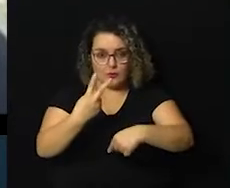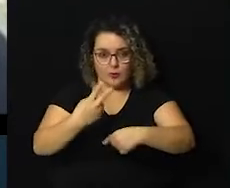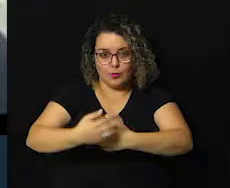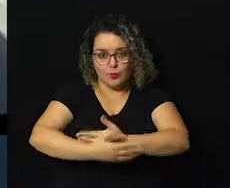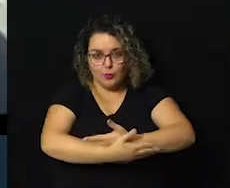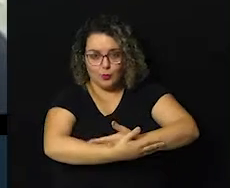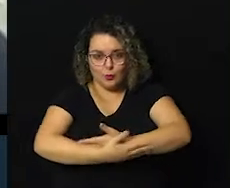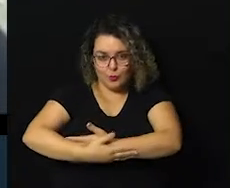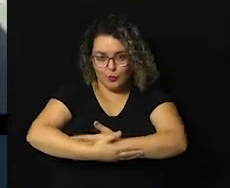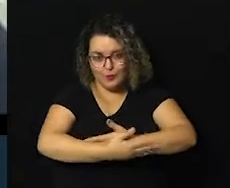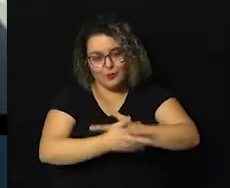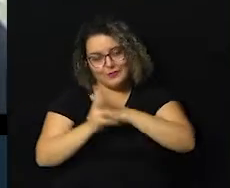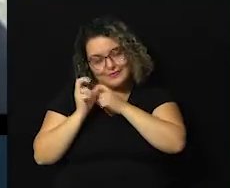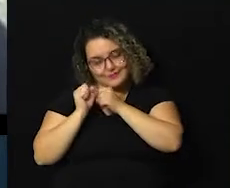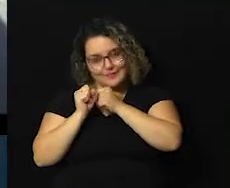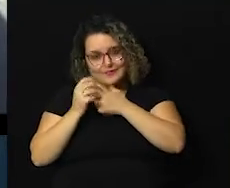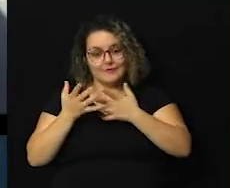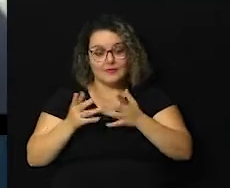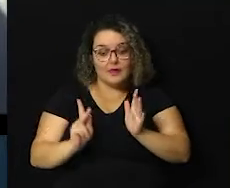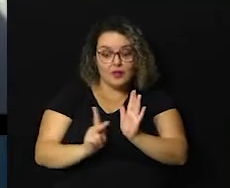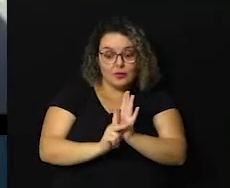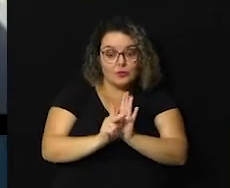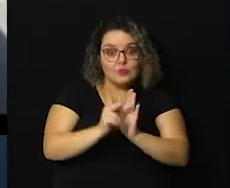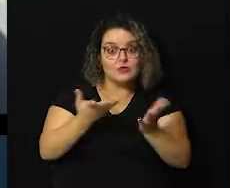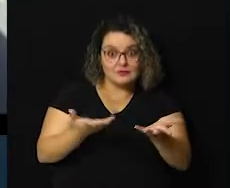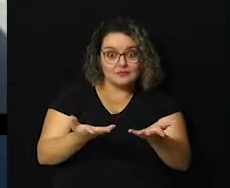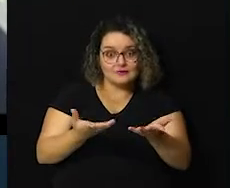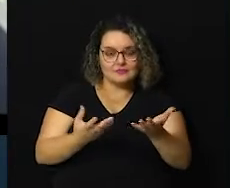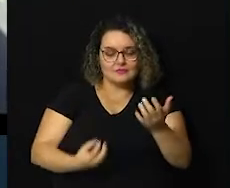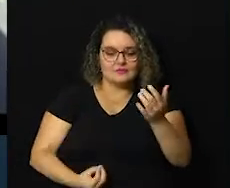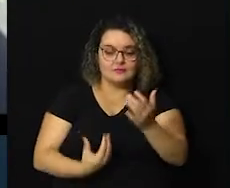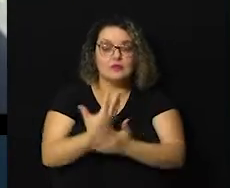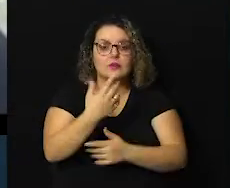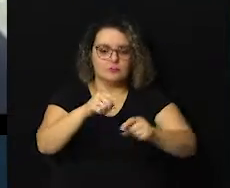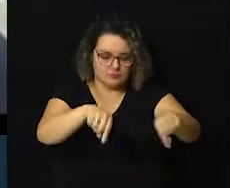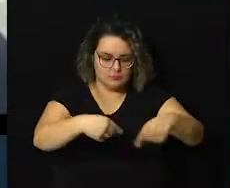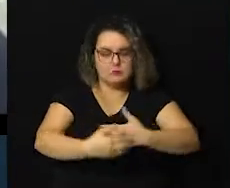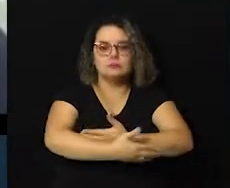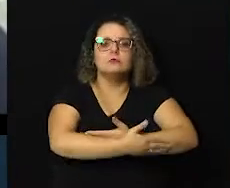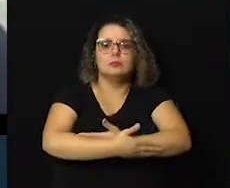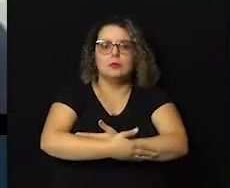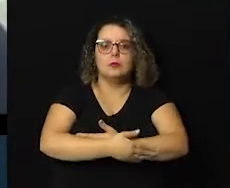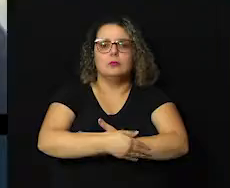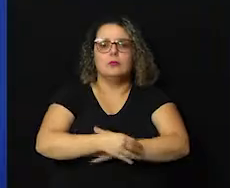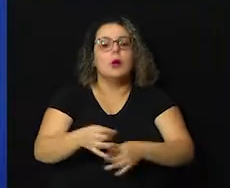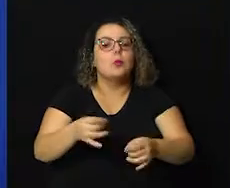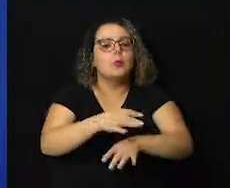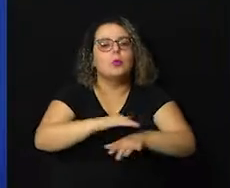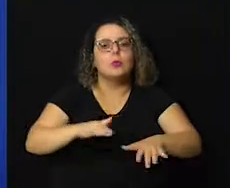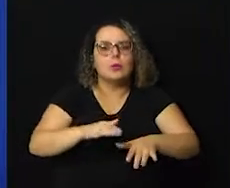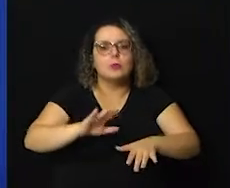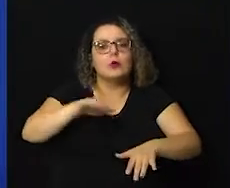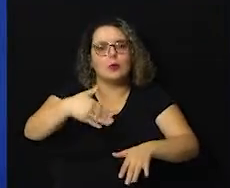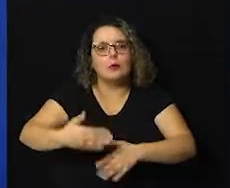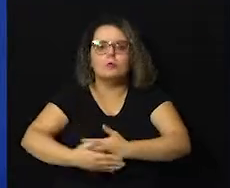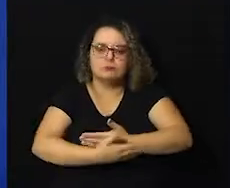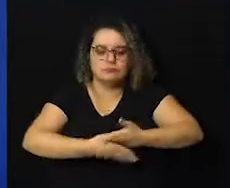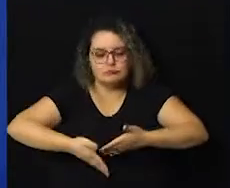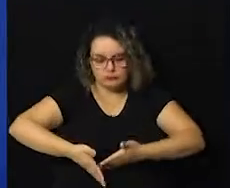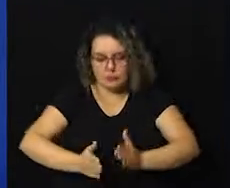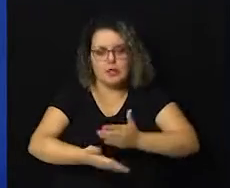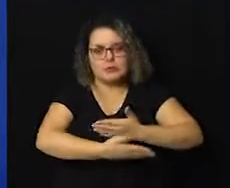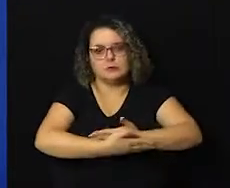bebês agora e E a preguiça de fazer o projeto é que seja pronto o quarto os bebês chegarem agora quando a gente